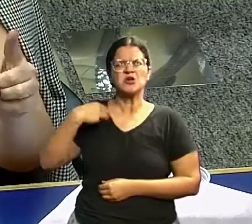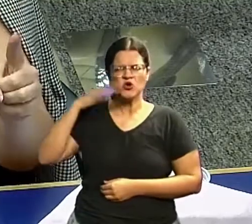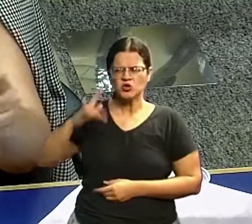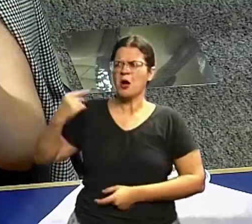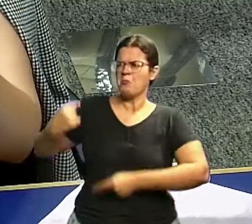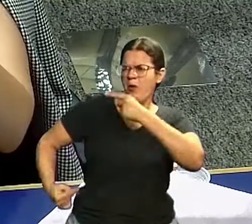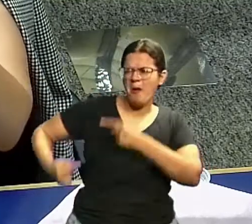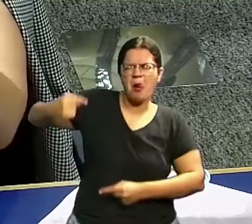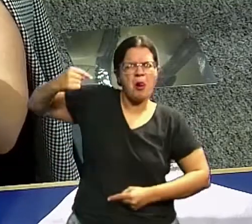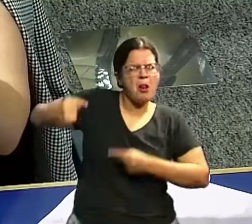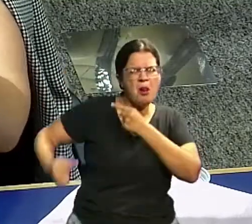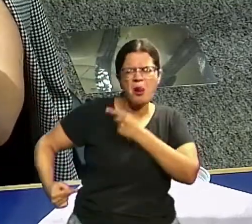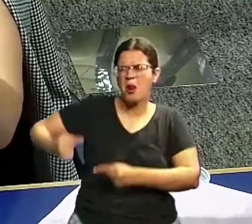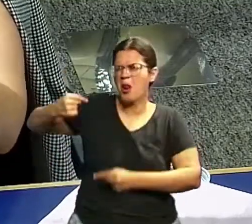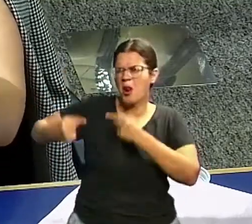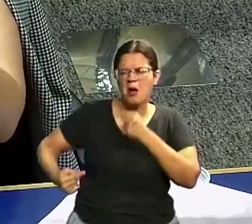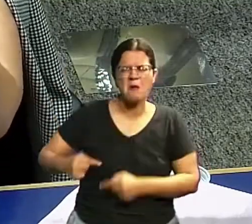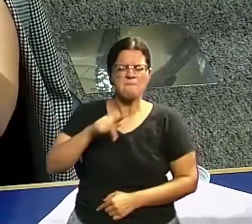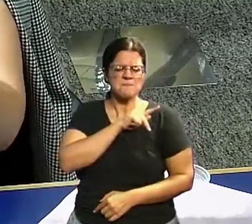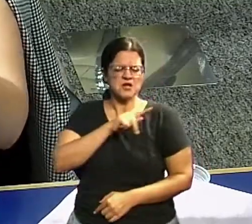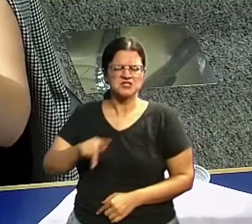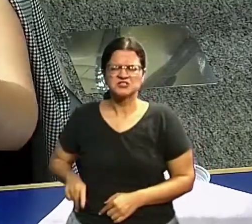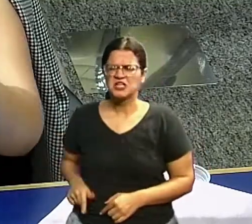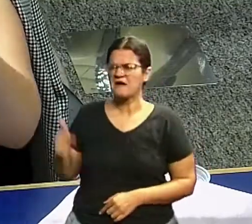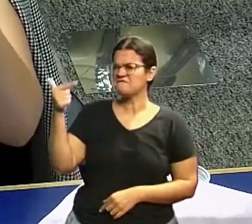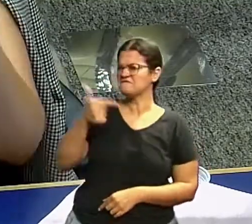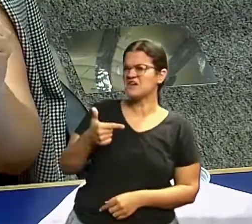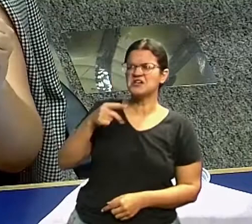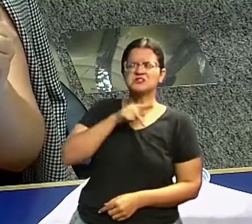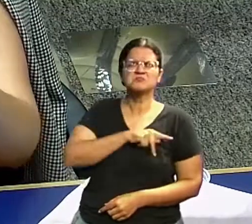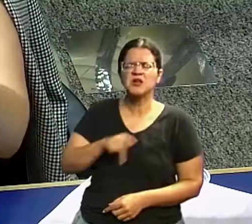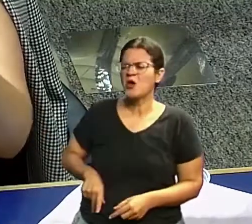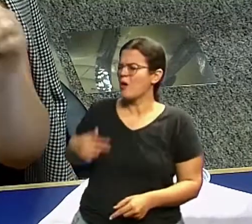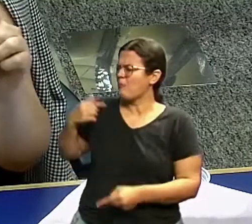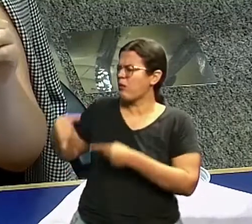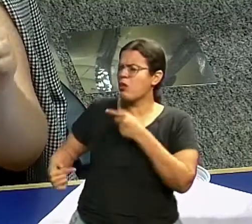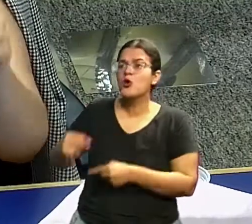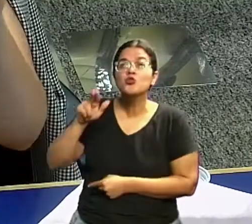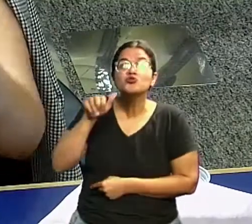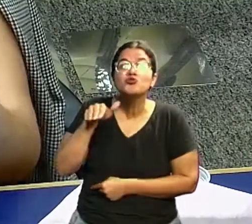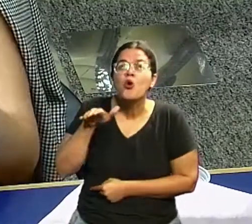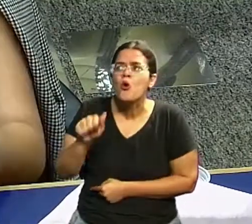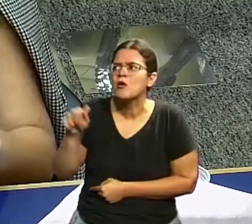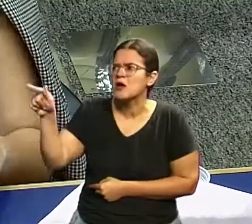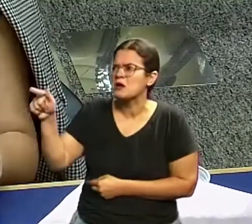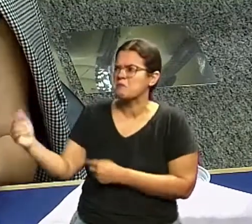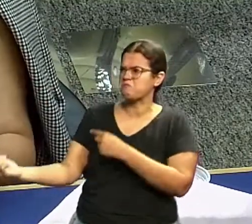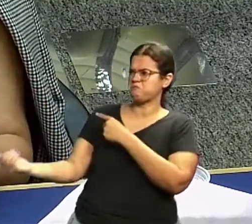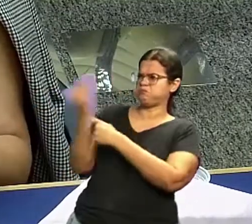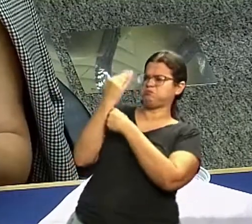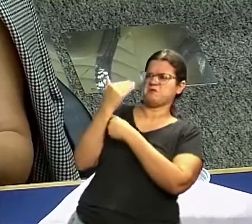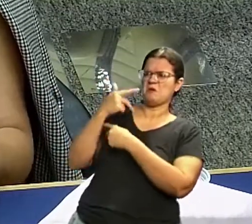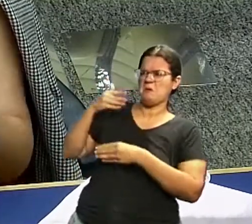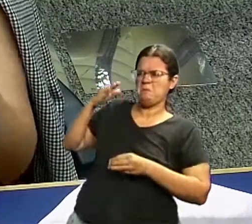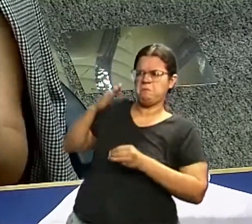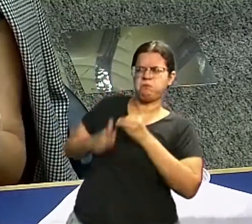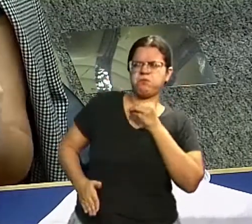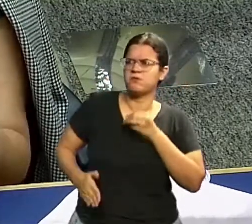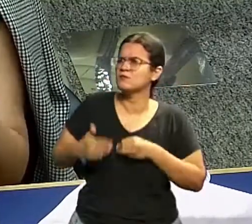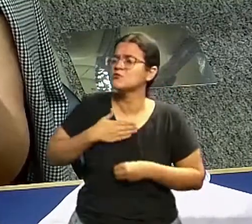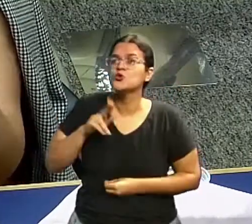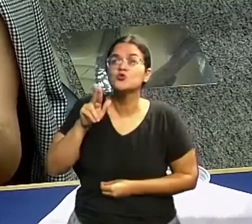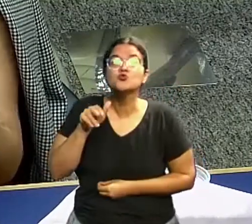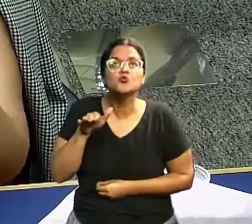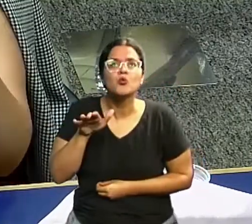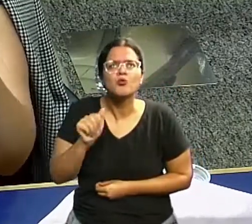debates acalorados com o presidente, com o vice-presidente, com o secretário. Nunca, nenhum deles cortou o meu direito de fala. E